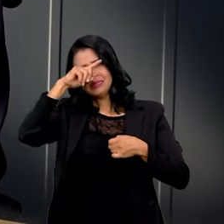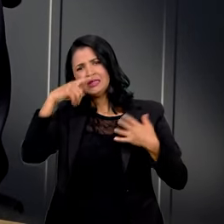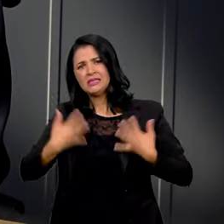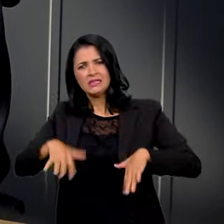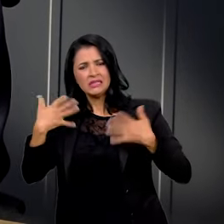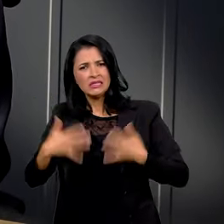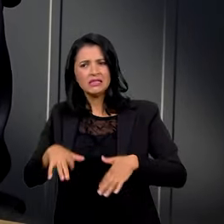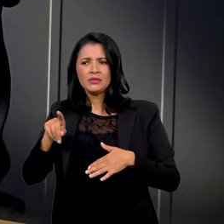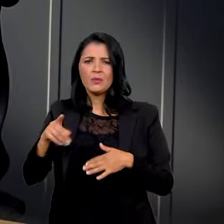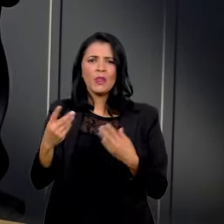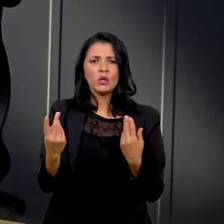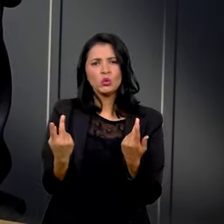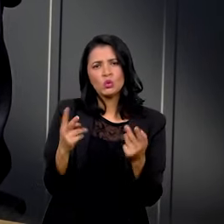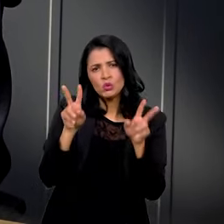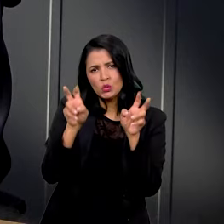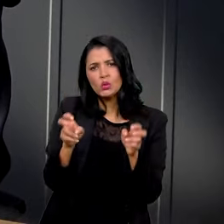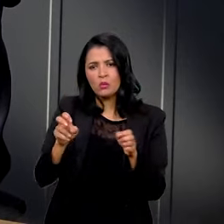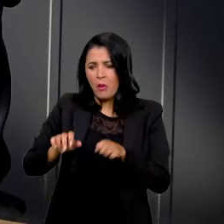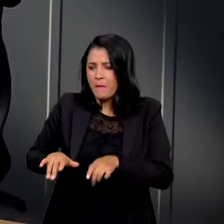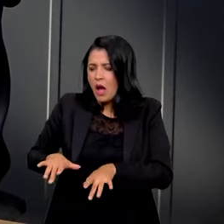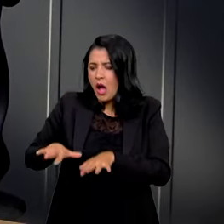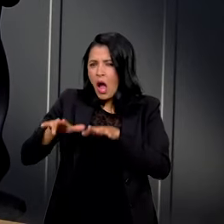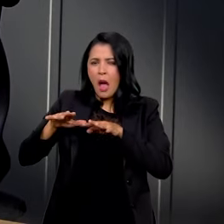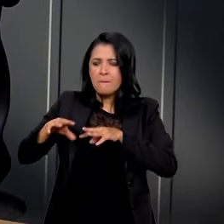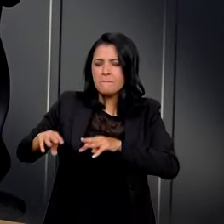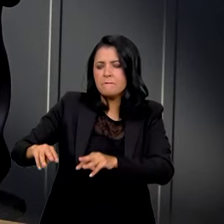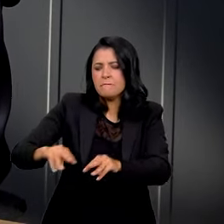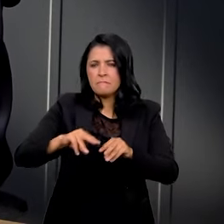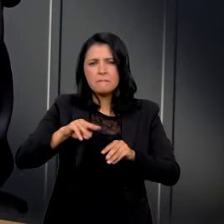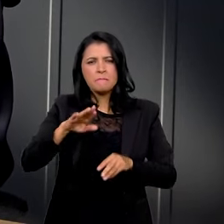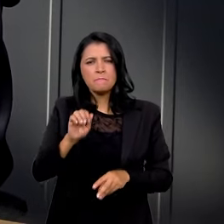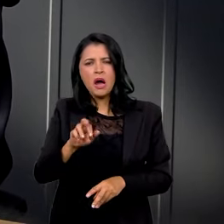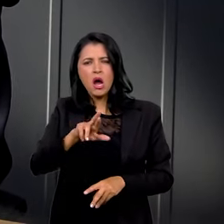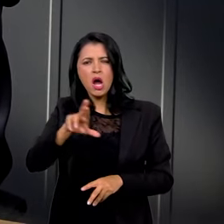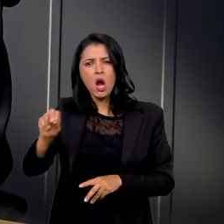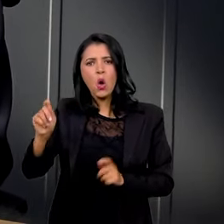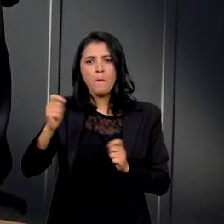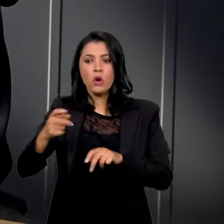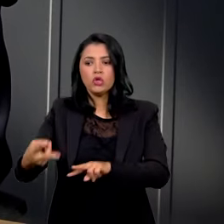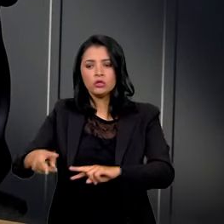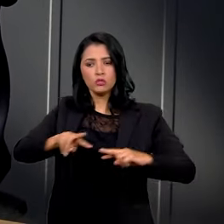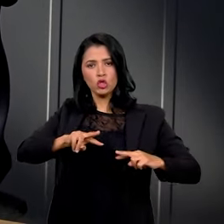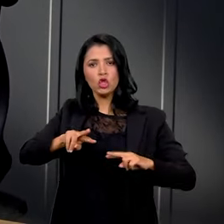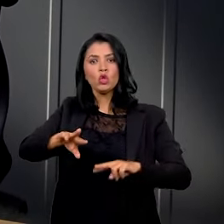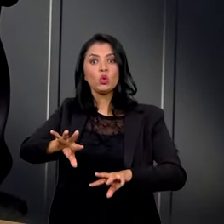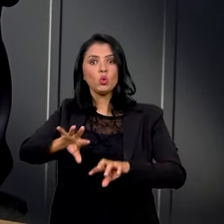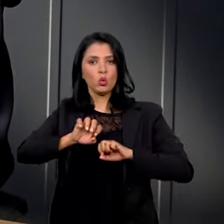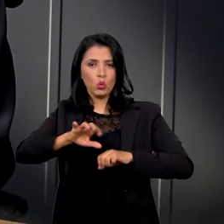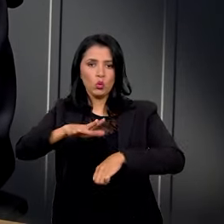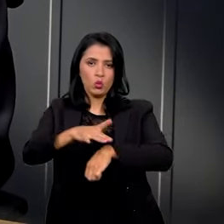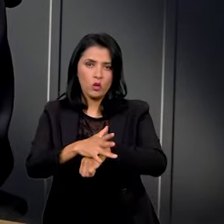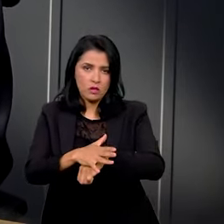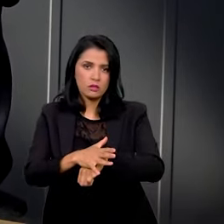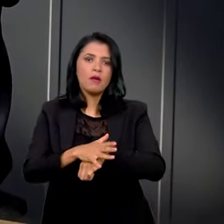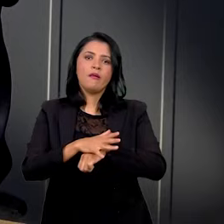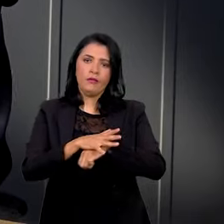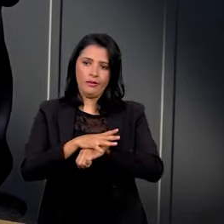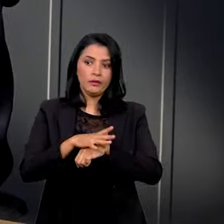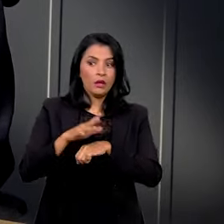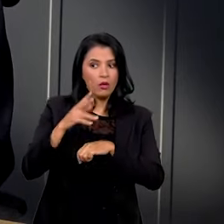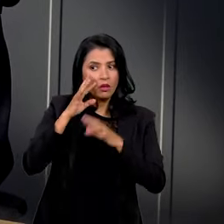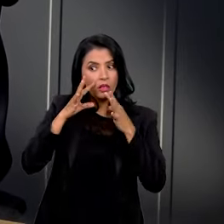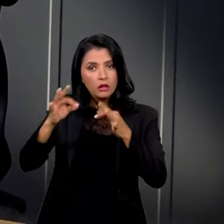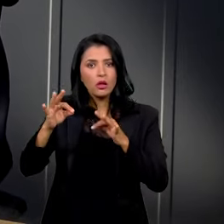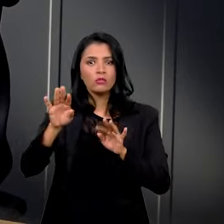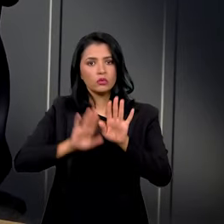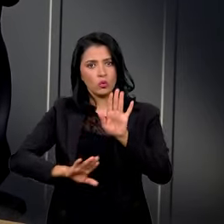assim reflexos ainda presentes da questão da da da enchente do Barro né que pode transmitir algum tipo de doença Então essas questões